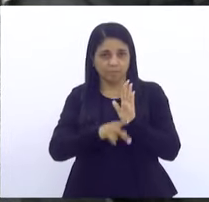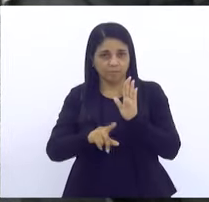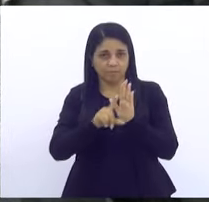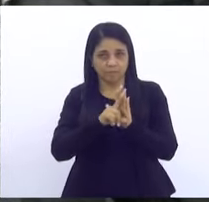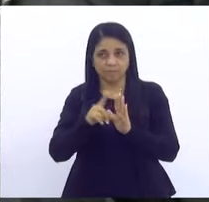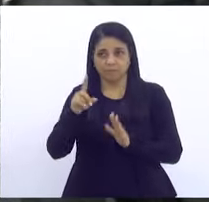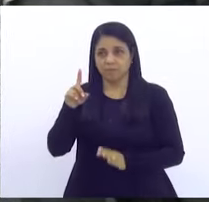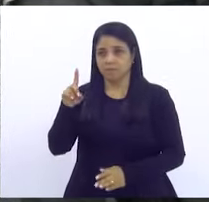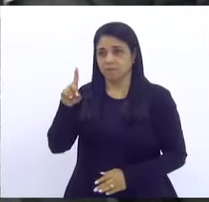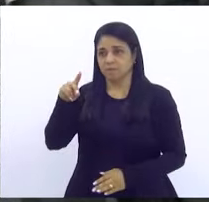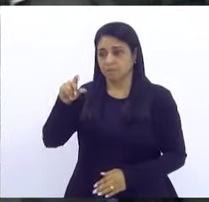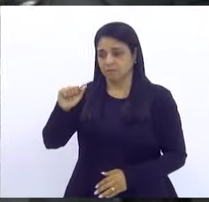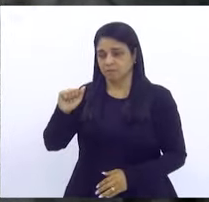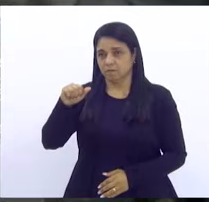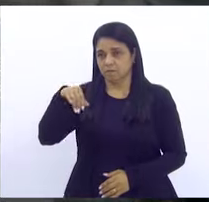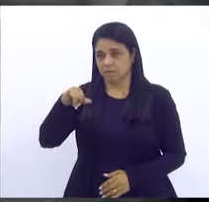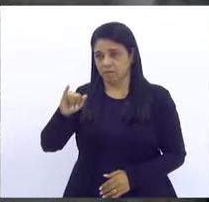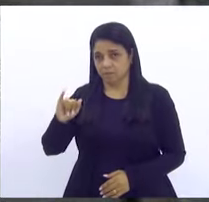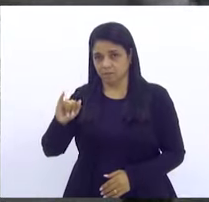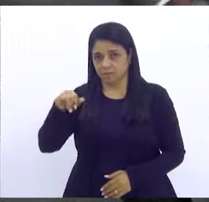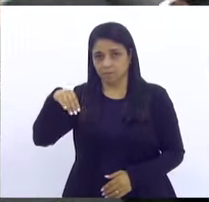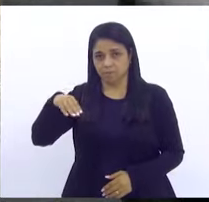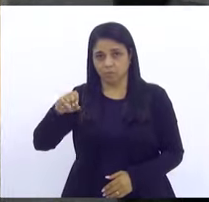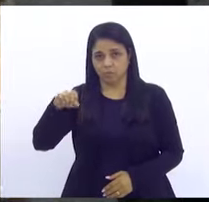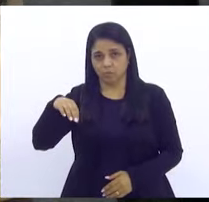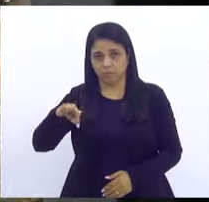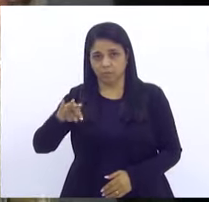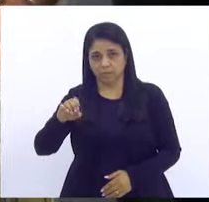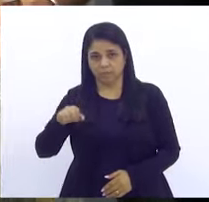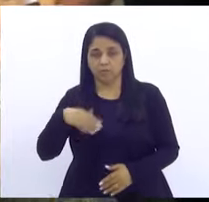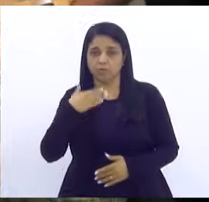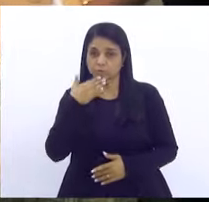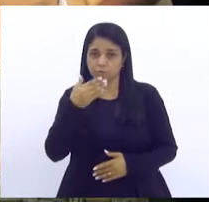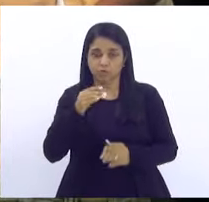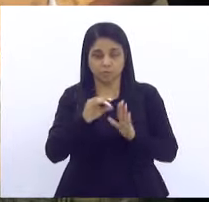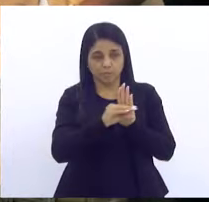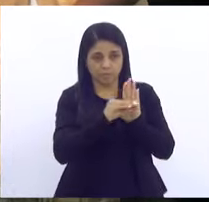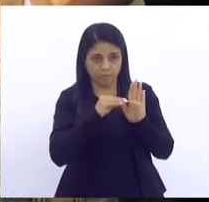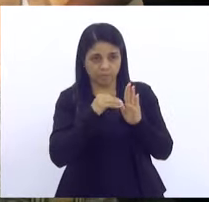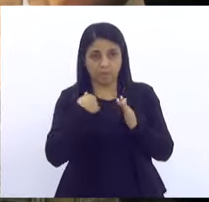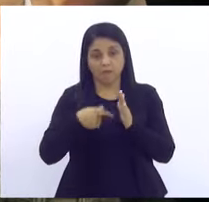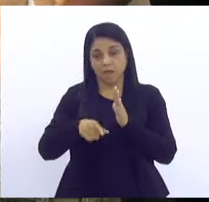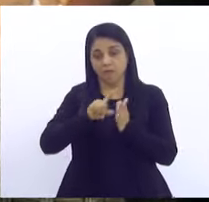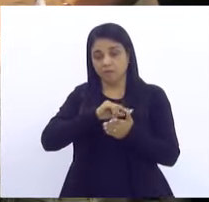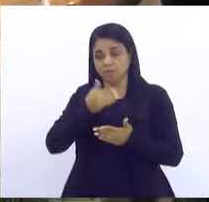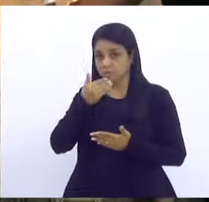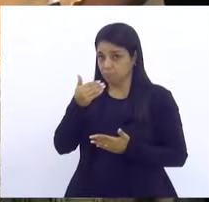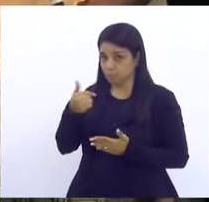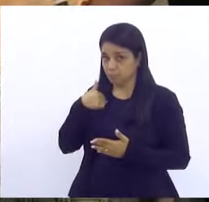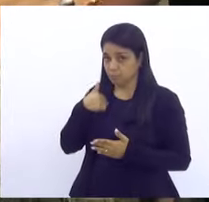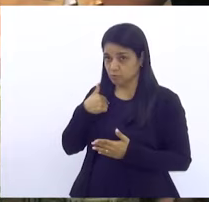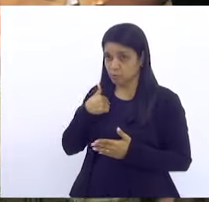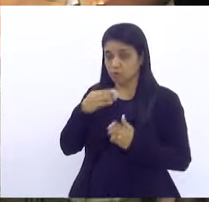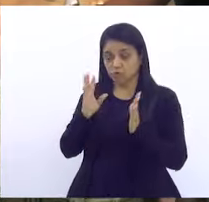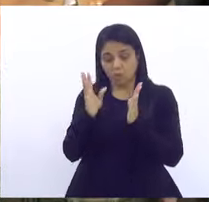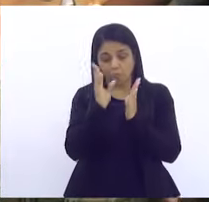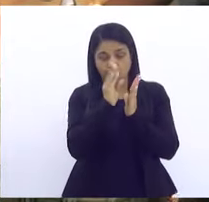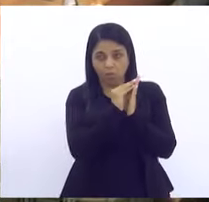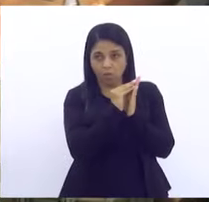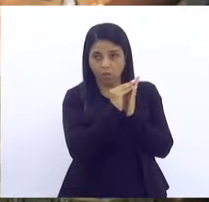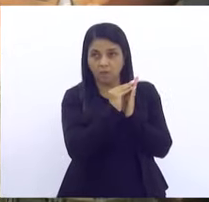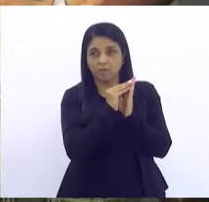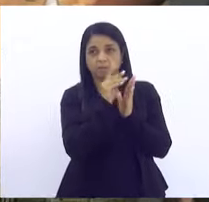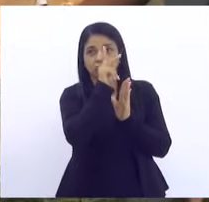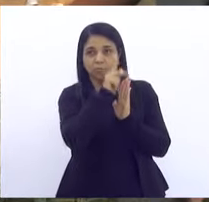ela apresentou a emenda, uma delas, ela já tinha solicitado para mim antes, só que eu tinha colocado no projeto. E aí,